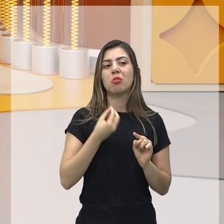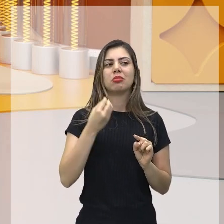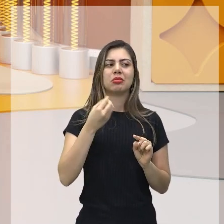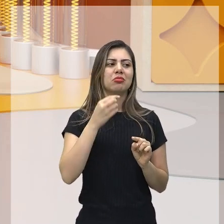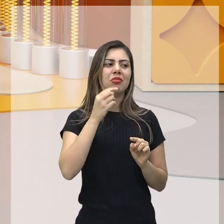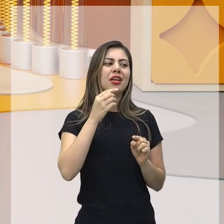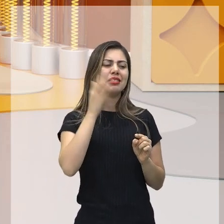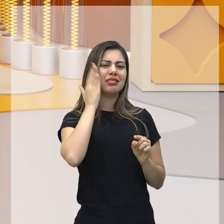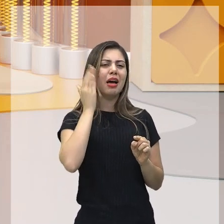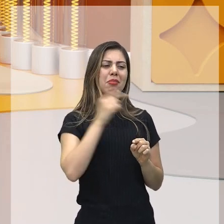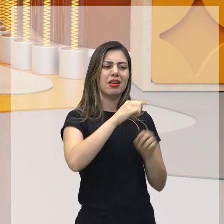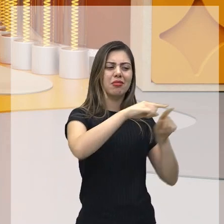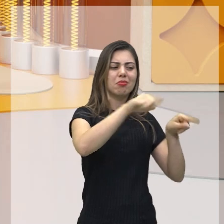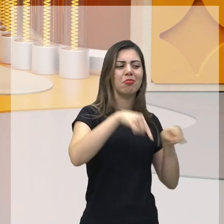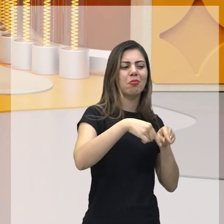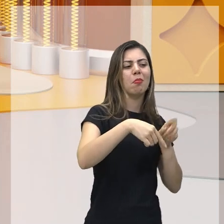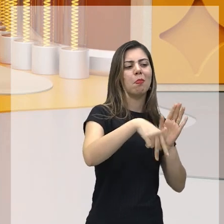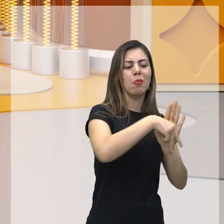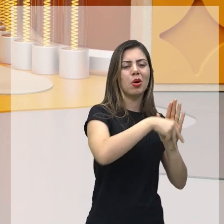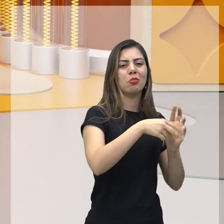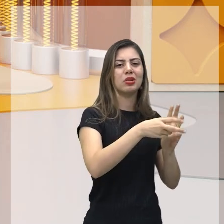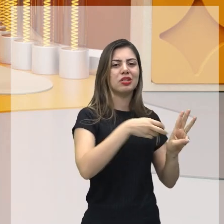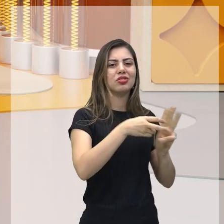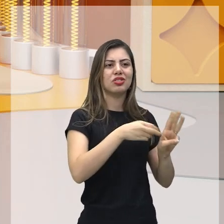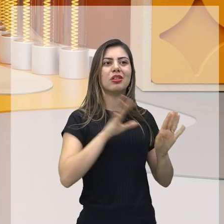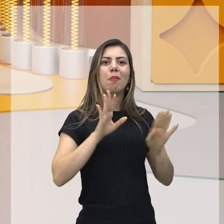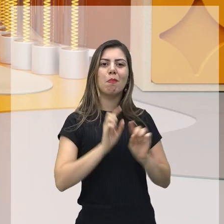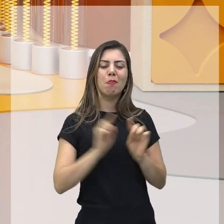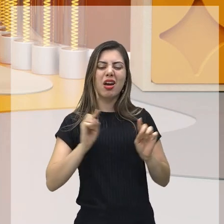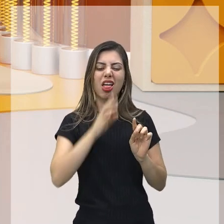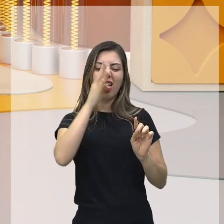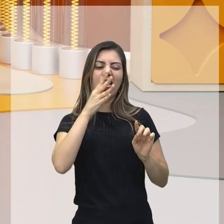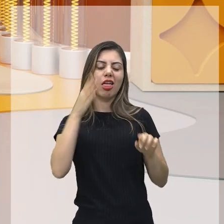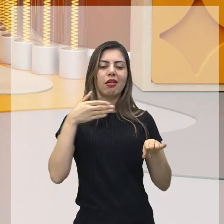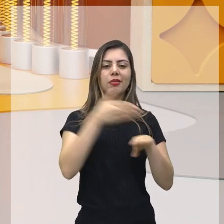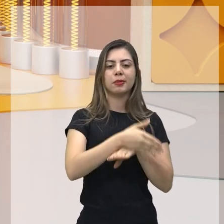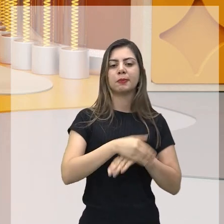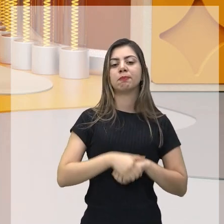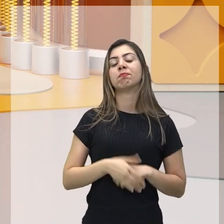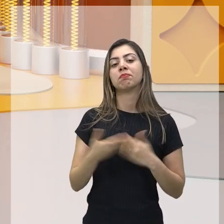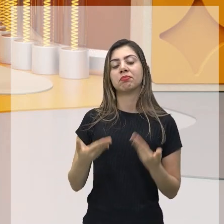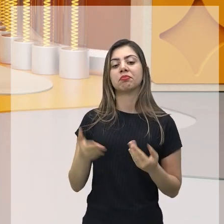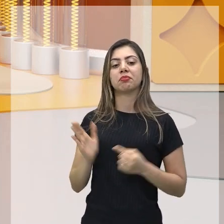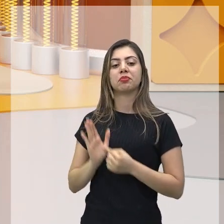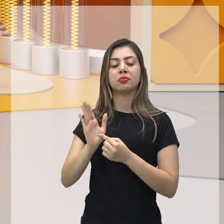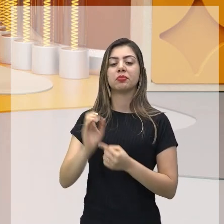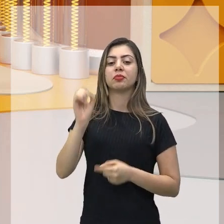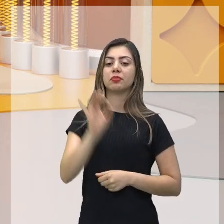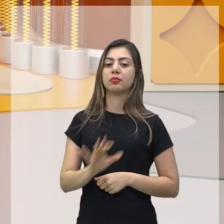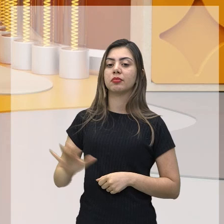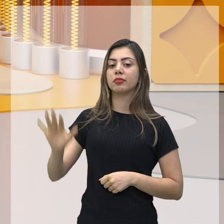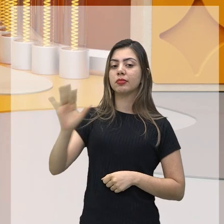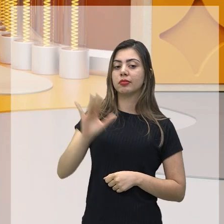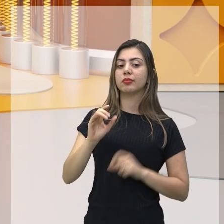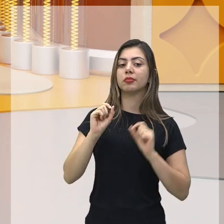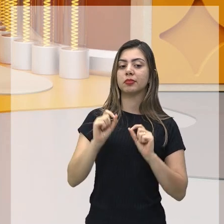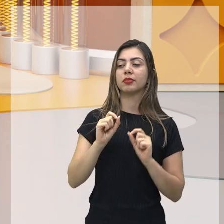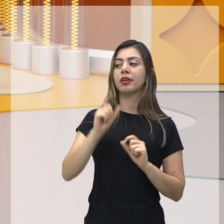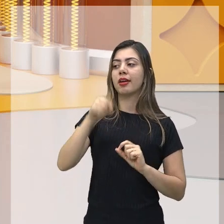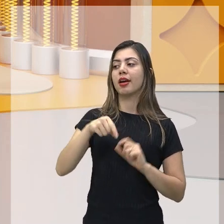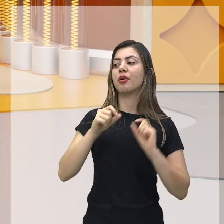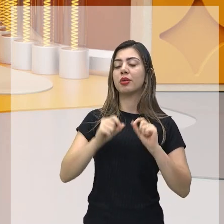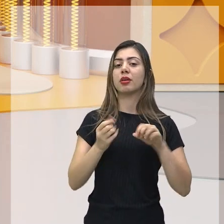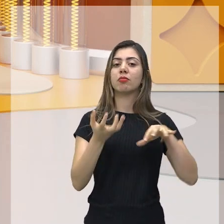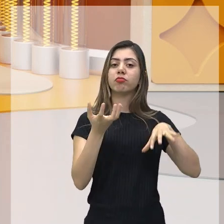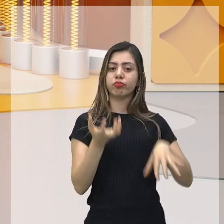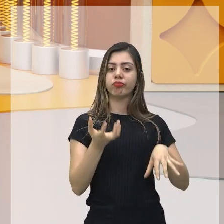usufruto exclusivo das populações indígenas, tá, gente? Trouxe para vocês aqui uma imagem do Congresso Nacional,